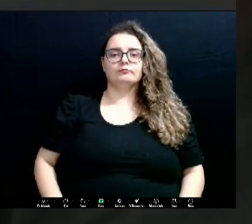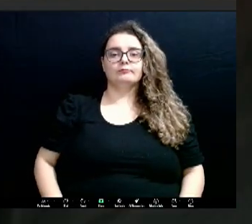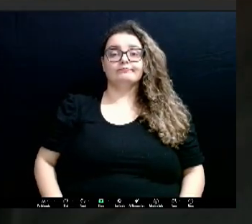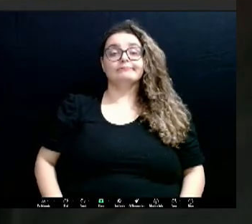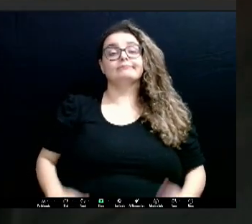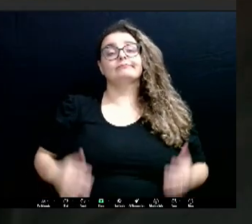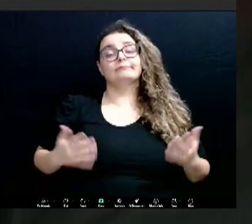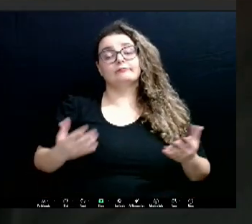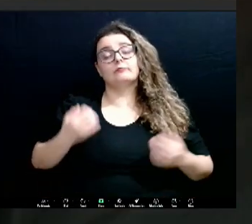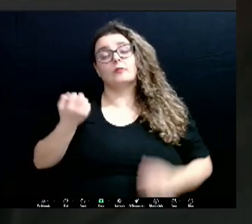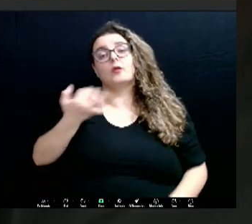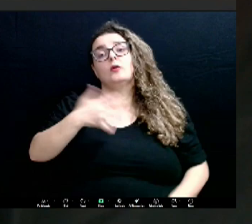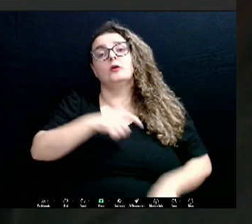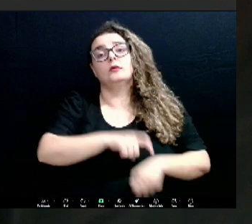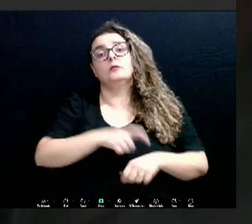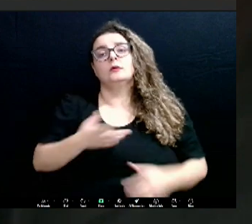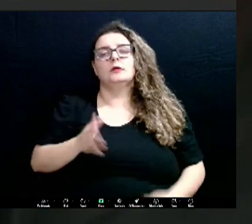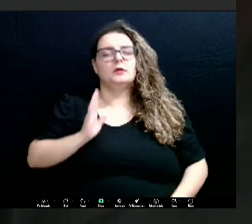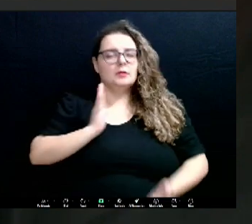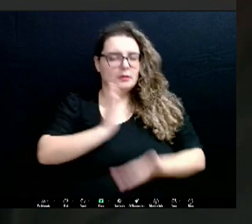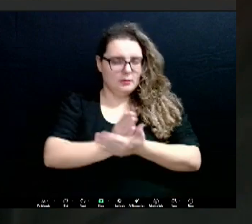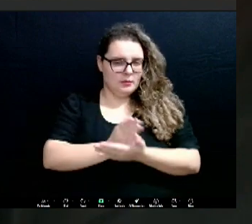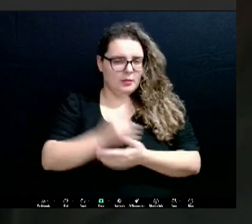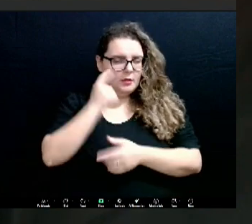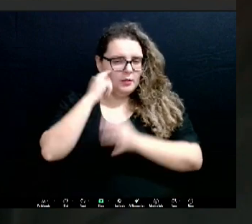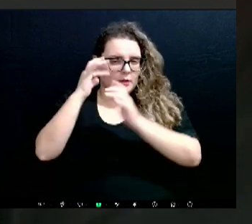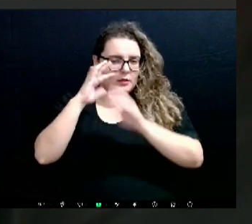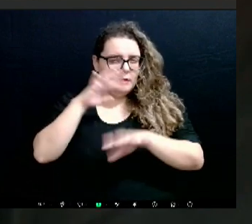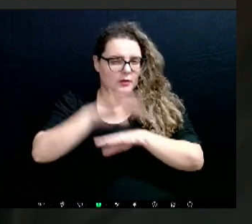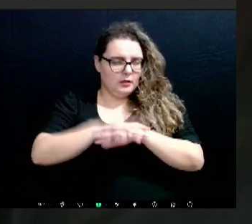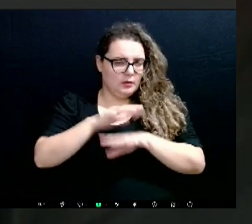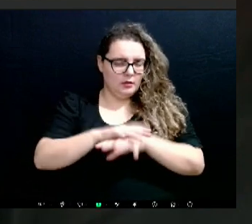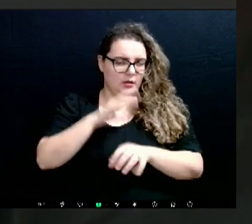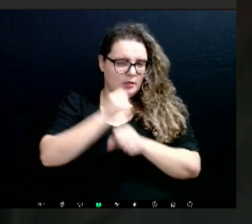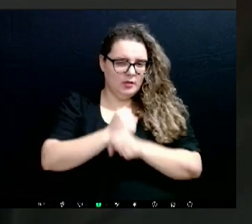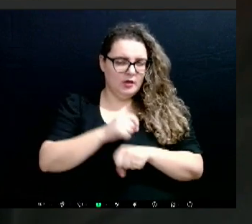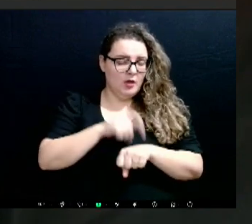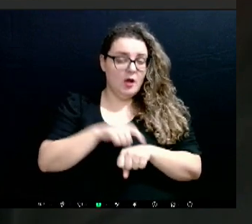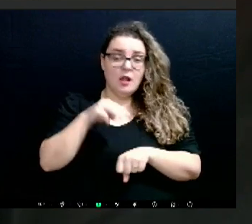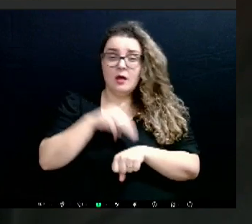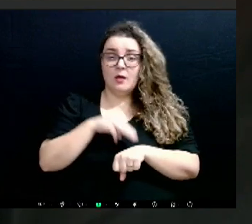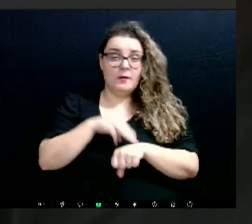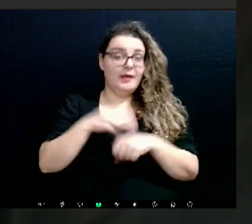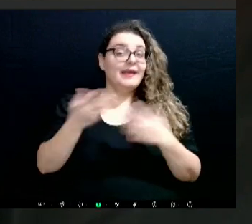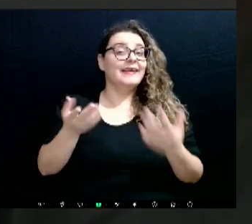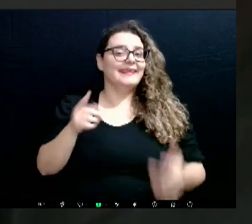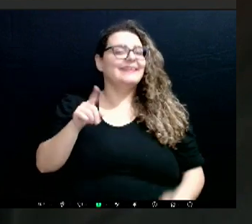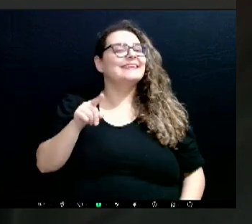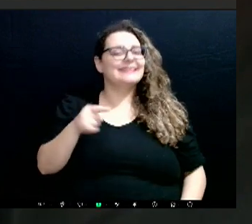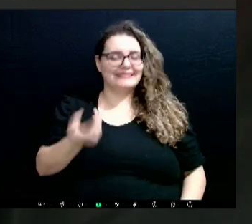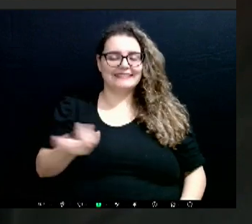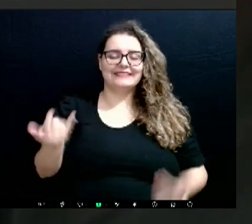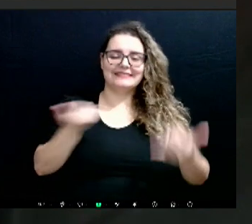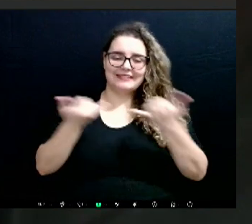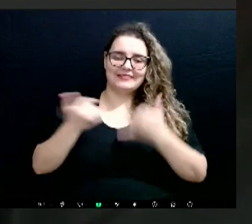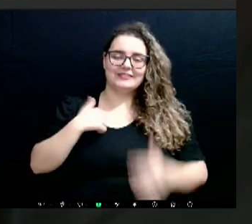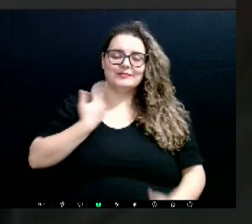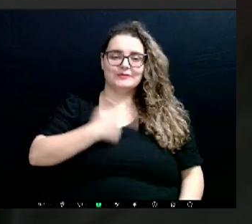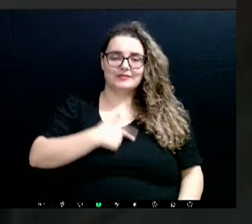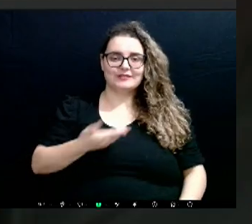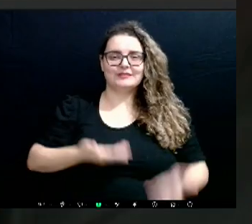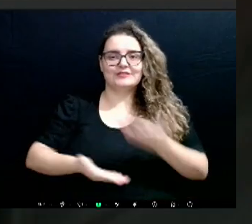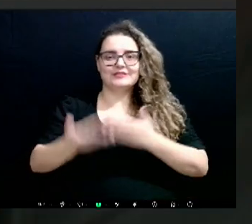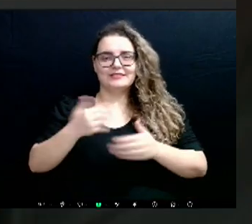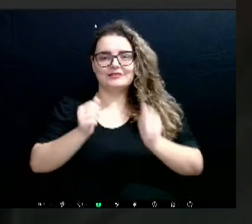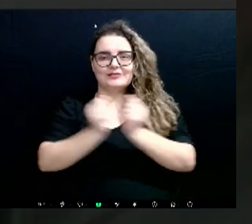você passa? Já parou para pensar? Já fez o cálculo de horas, minutos? Então conta pra gente, interage conosco. Daqui a pouquinho